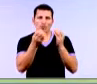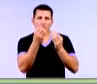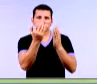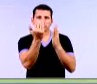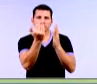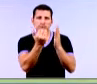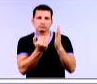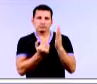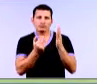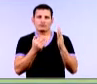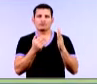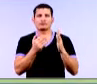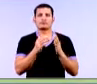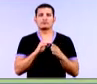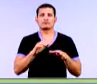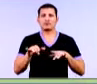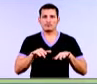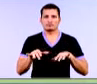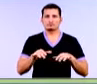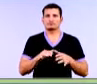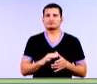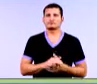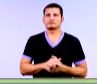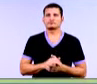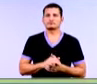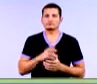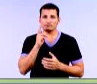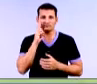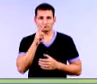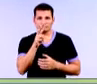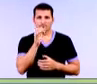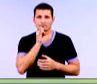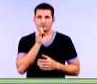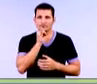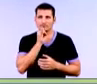é muito importante. Olha aqui, um exemplo.